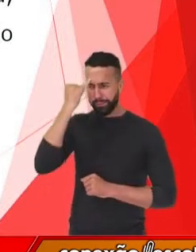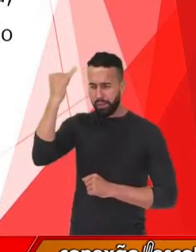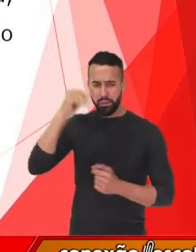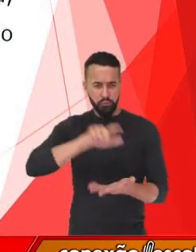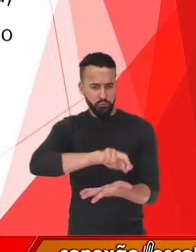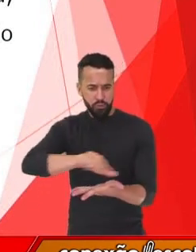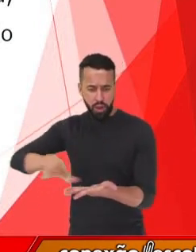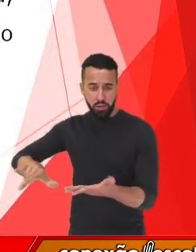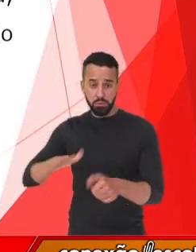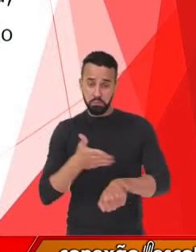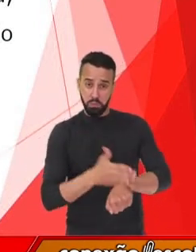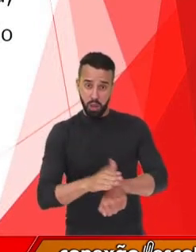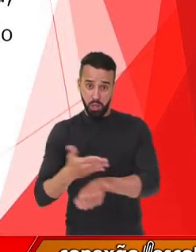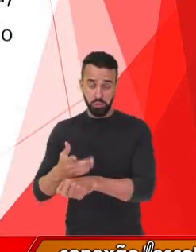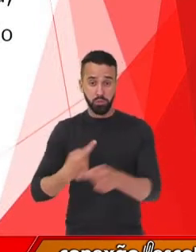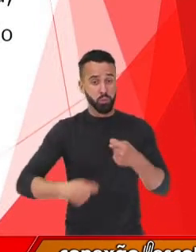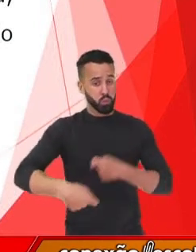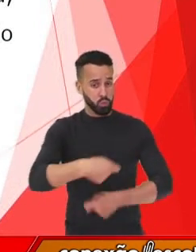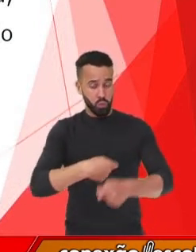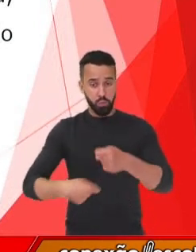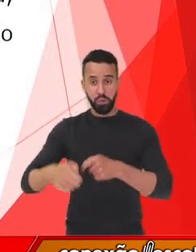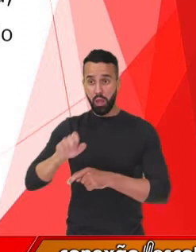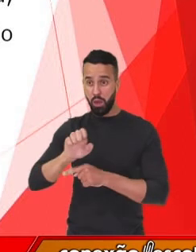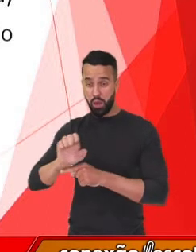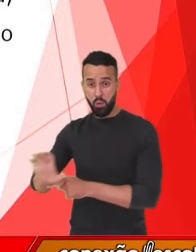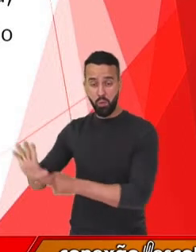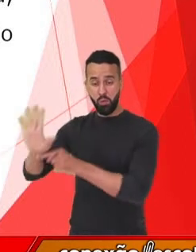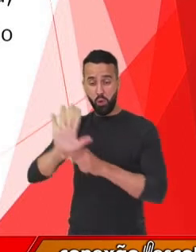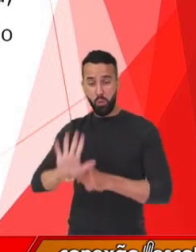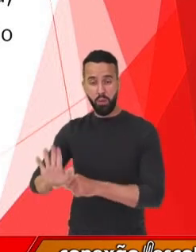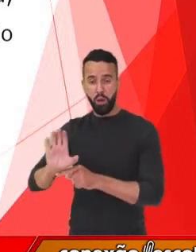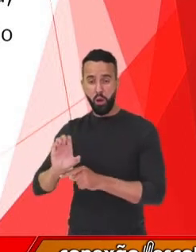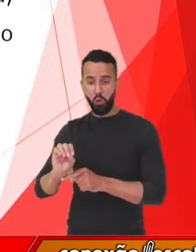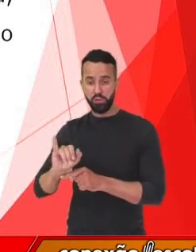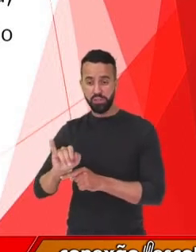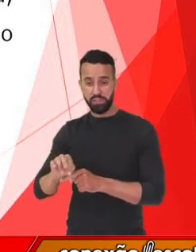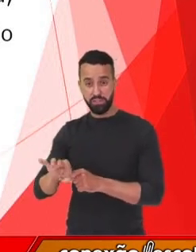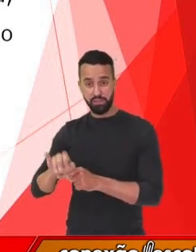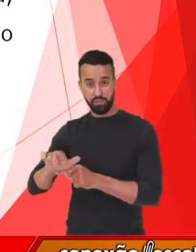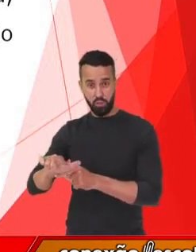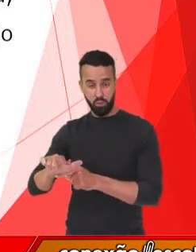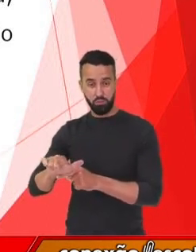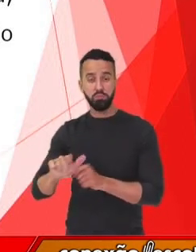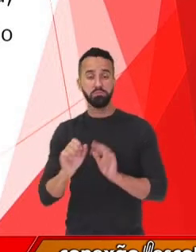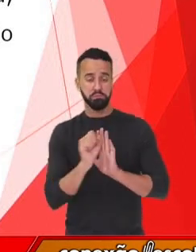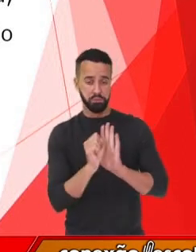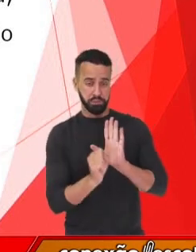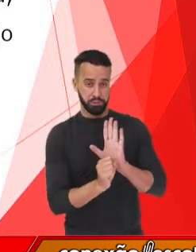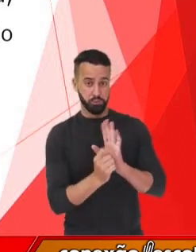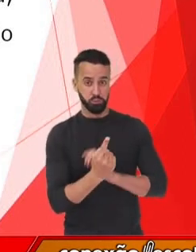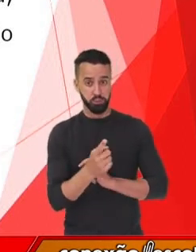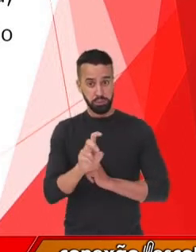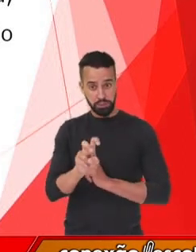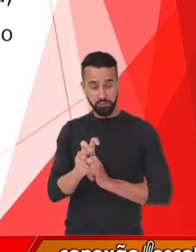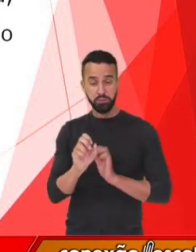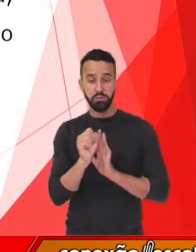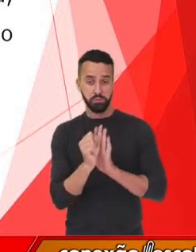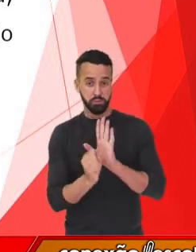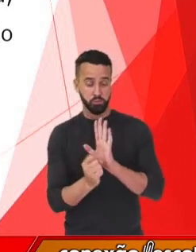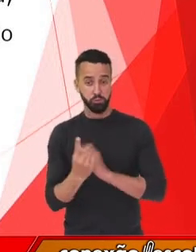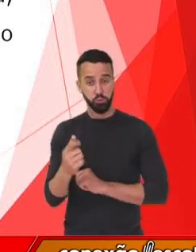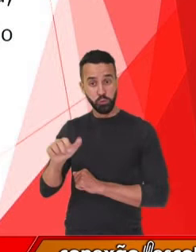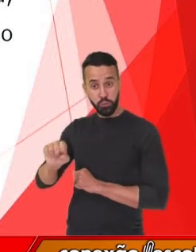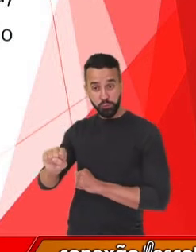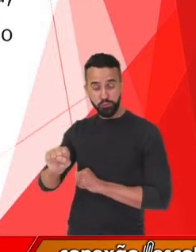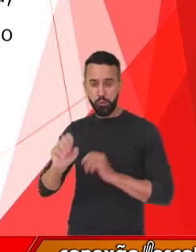práticas econômicas dos estados da Europa Ocidental entre os séculos XV e XVIII, voltadas